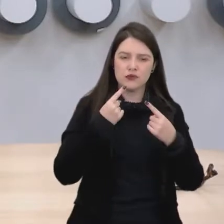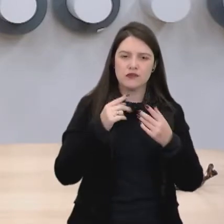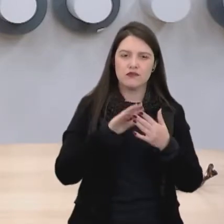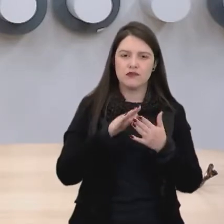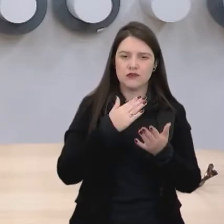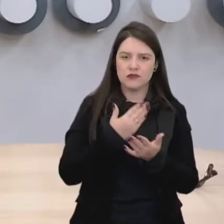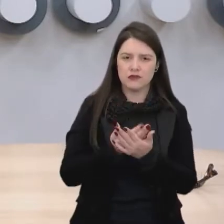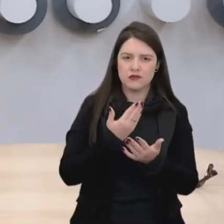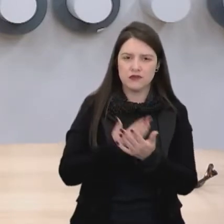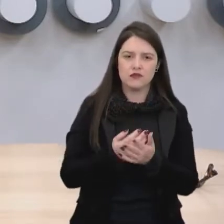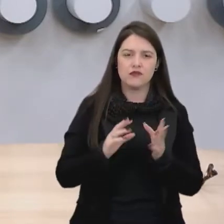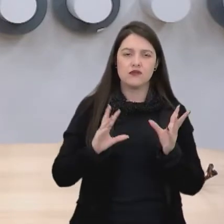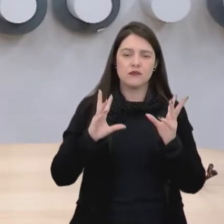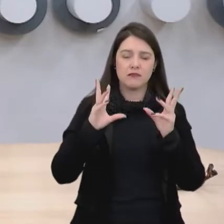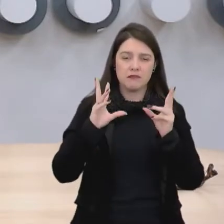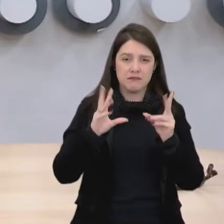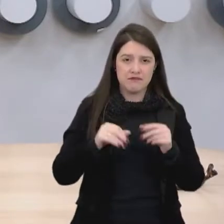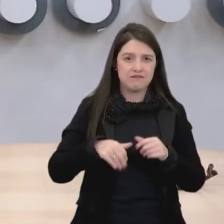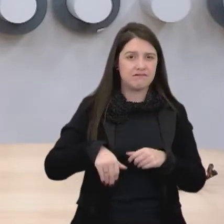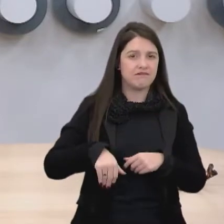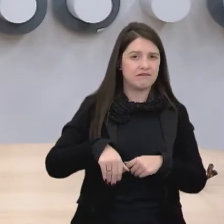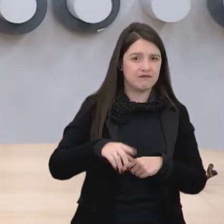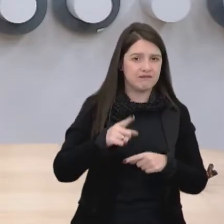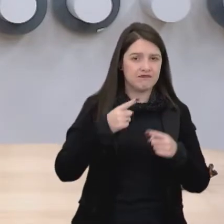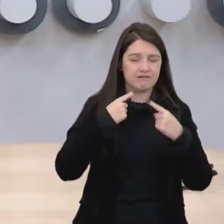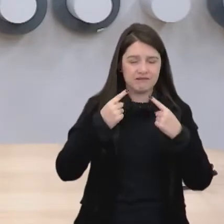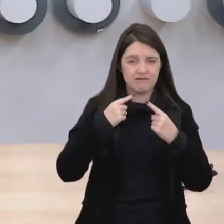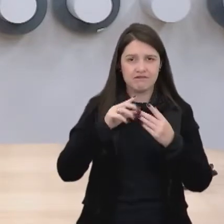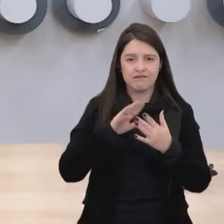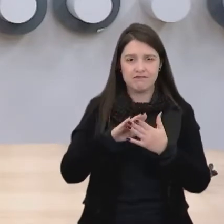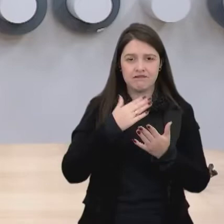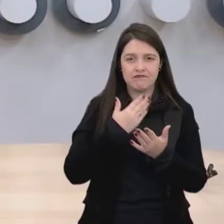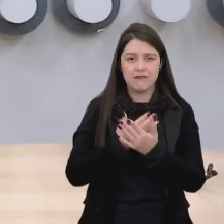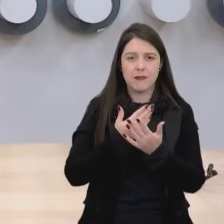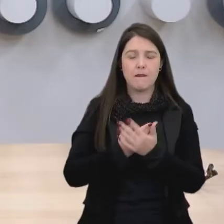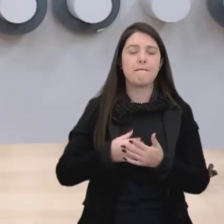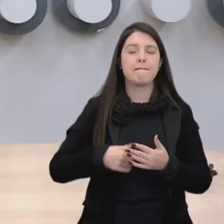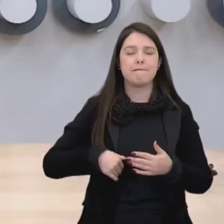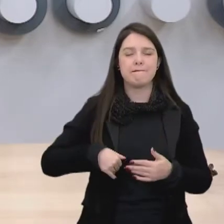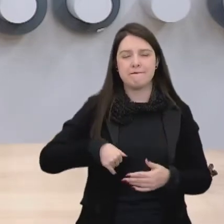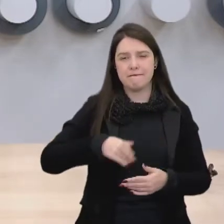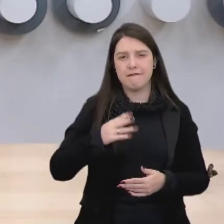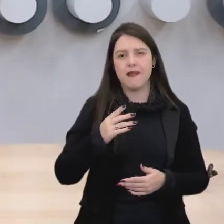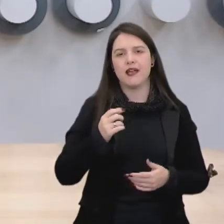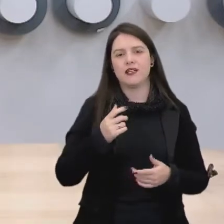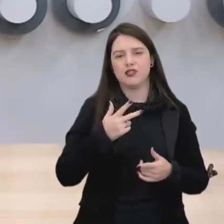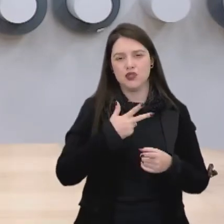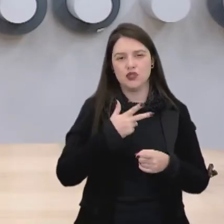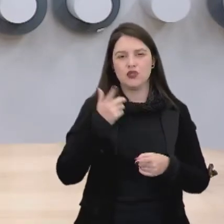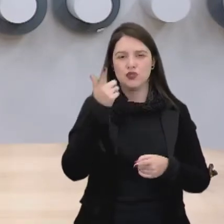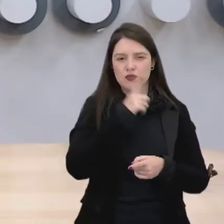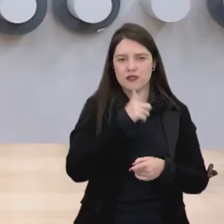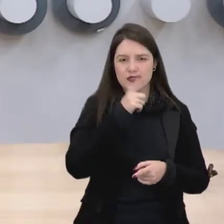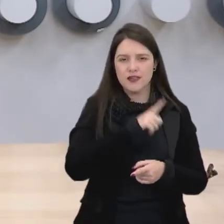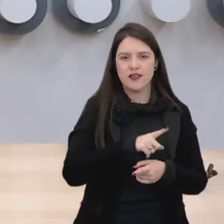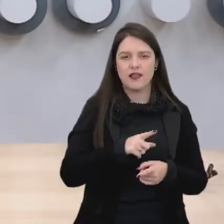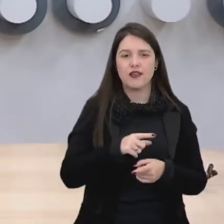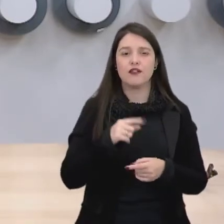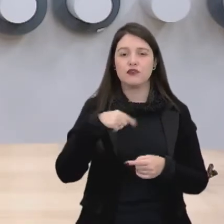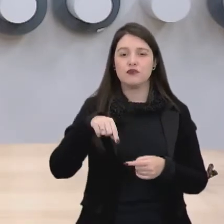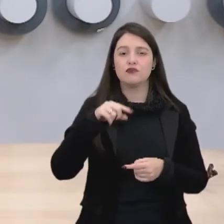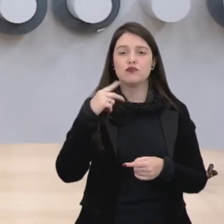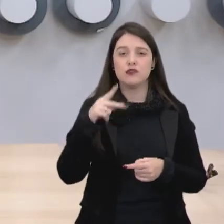né? Então quanto mais instrução escolar você tiver, maior a chance, não é garantido, a chance de